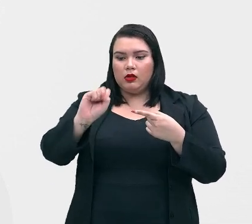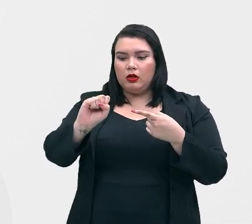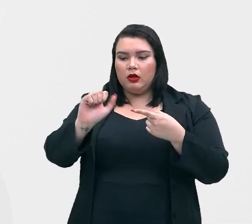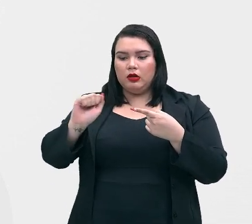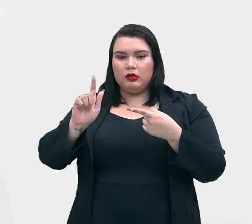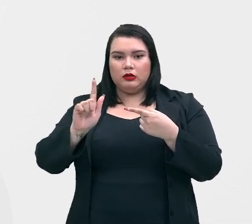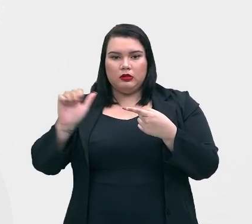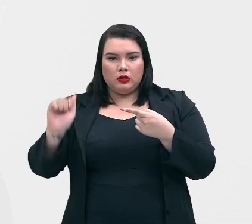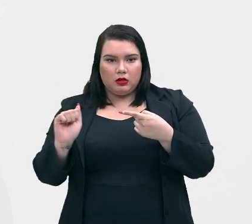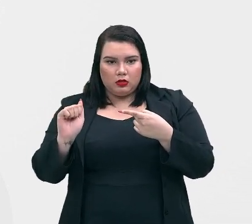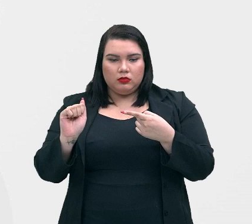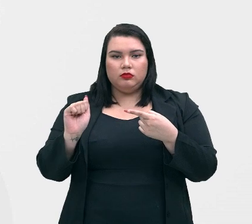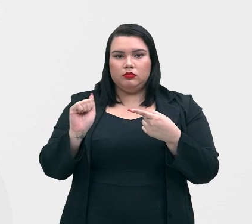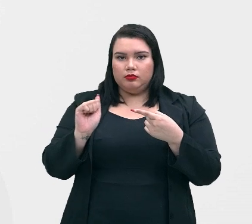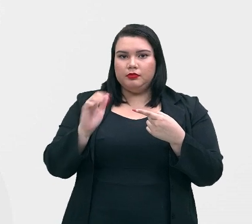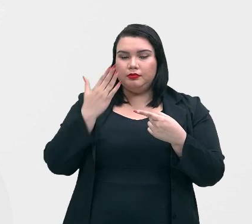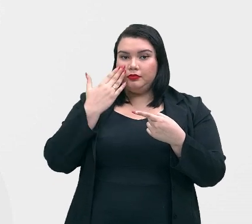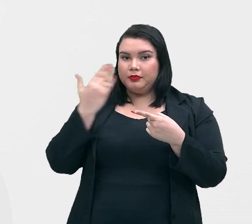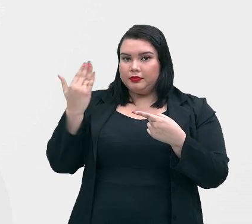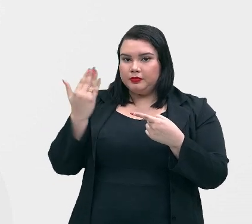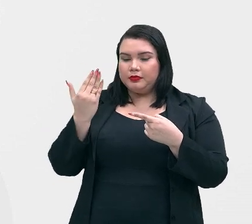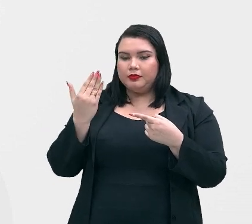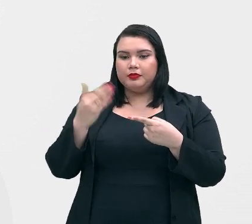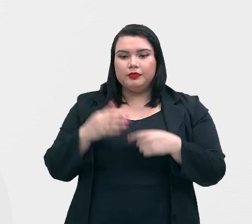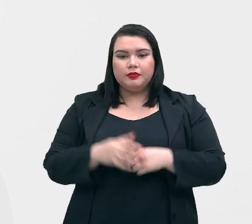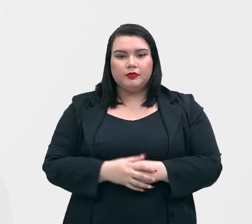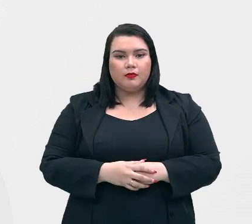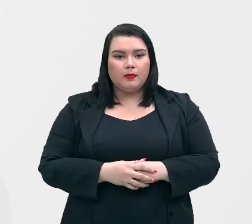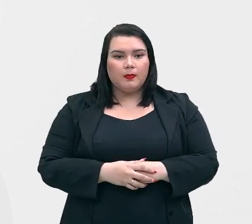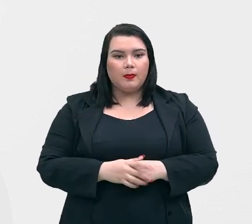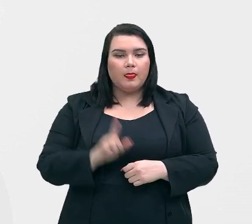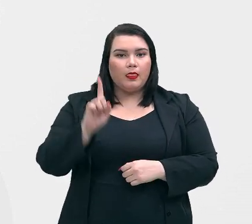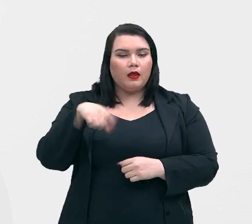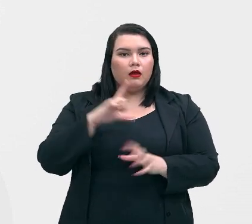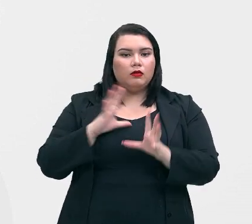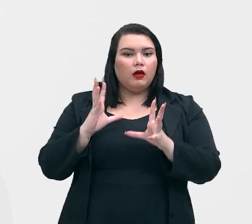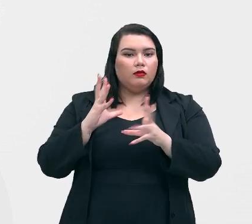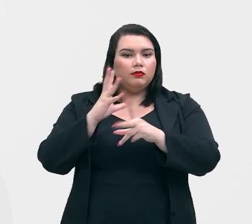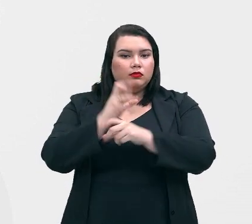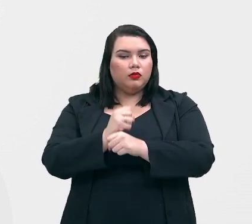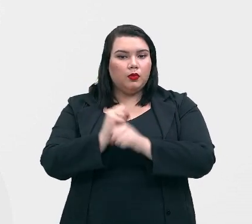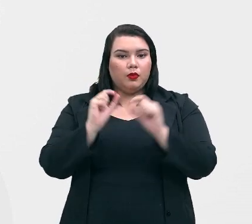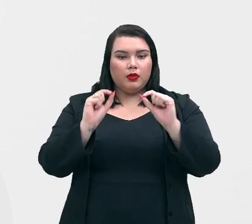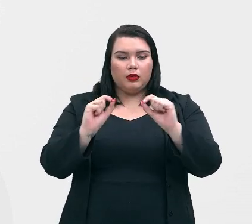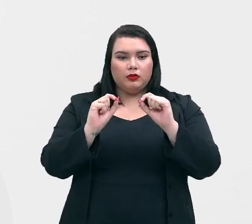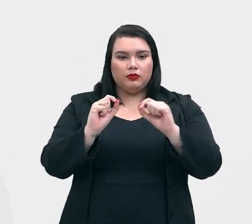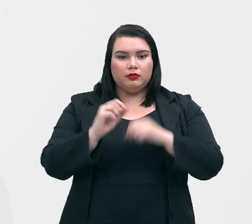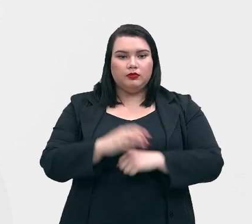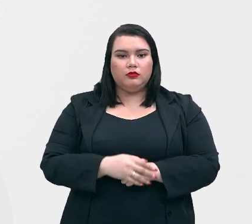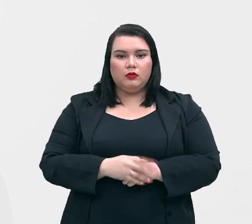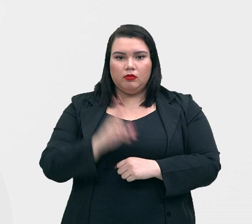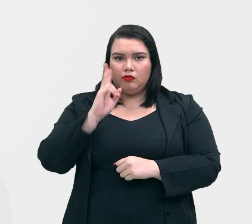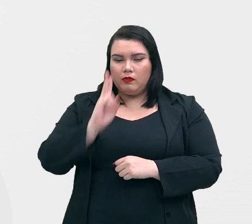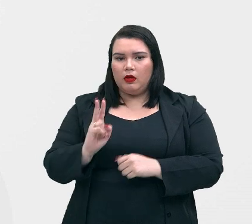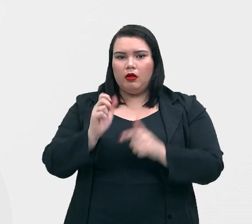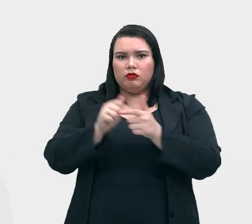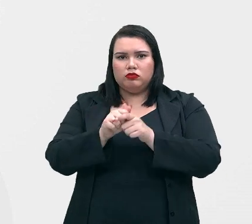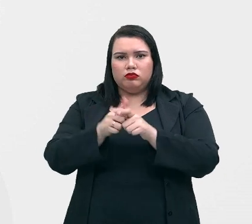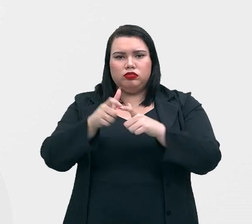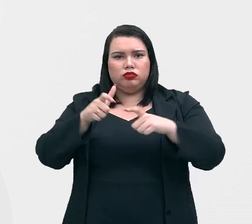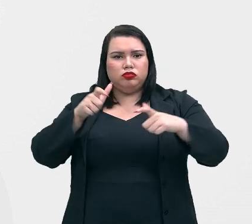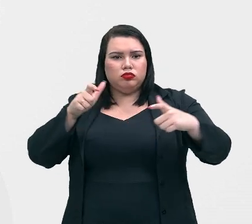Grande Amazônia, também conhecido com a sigla SAGA, tá? Olha só, gente, o tamanho